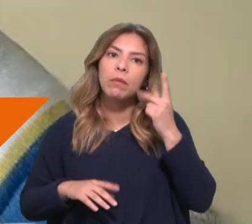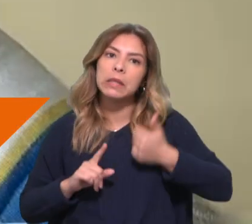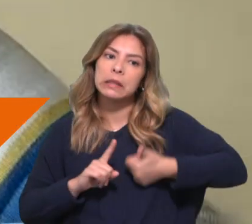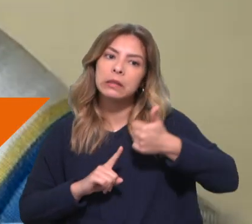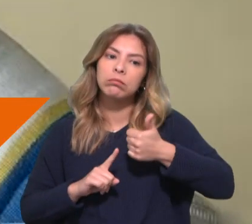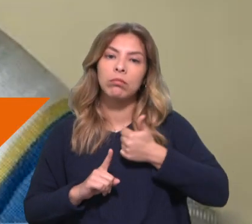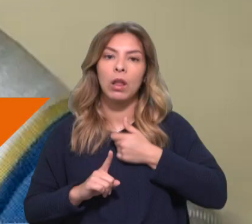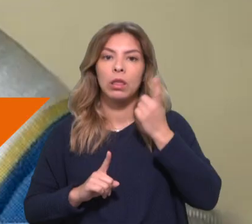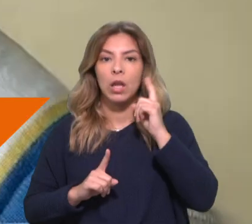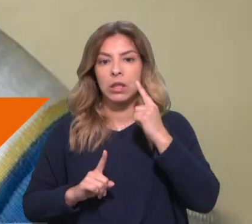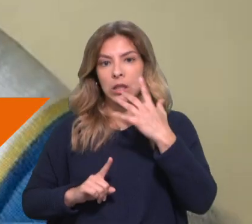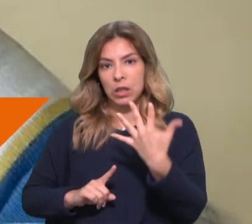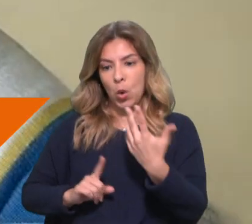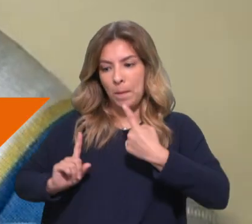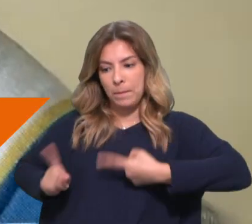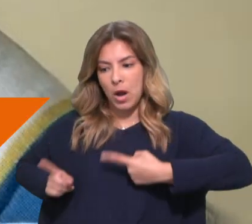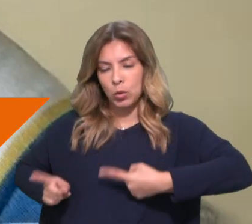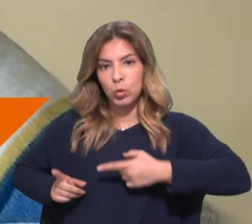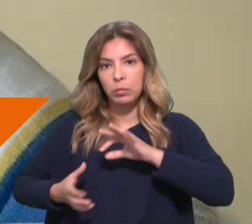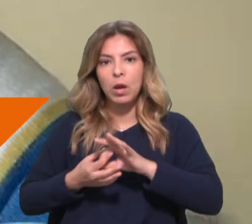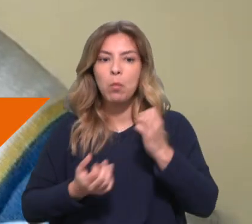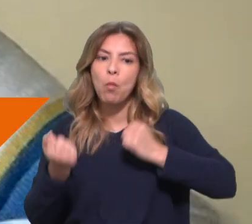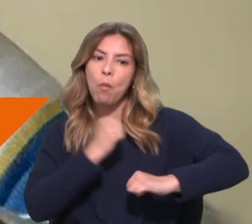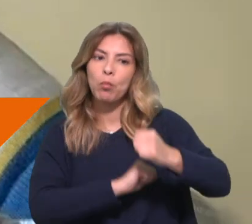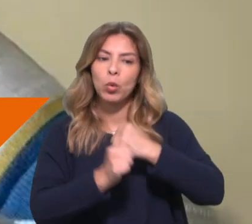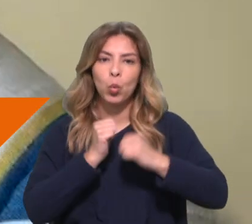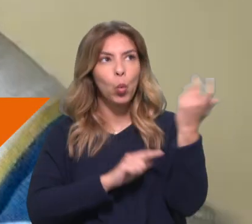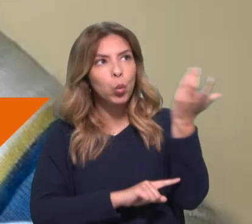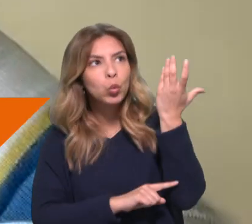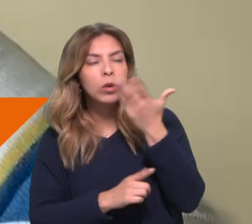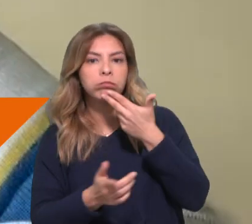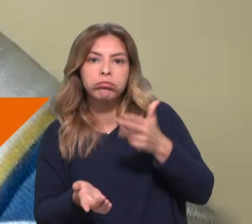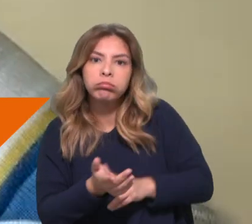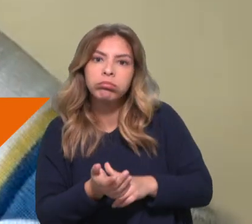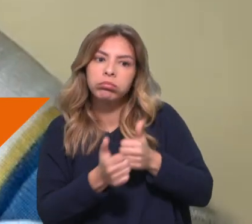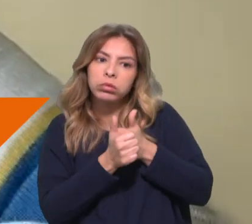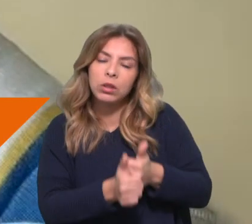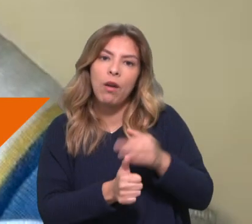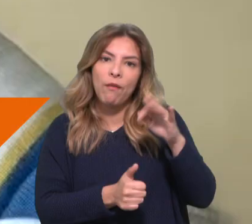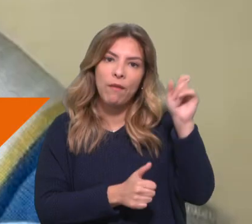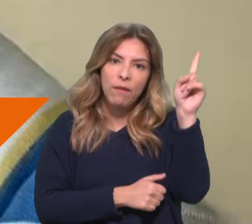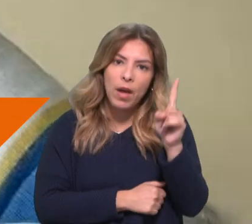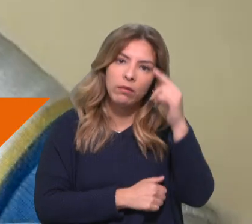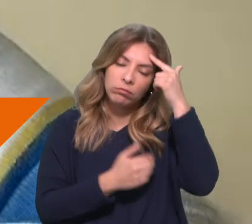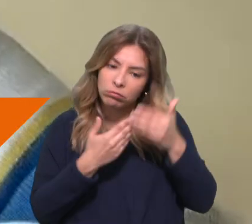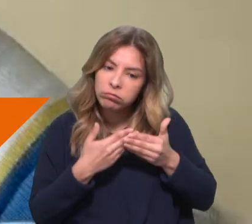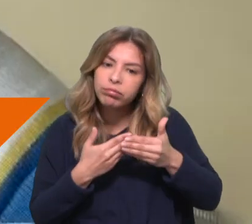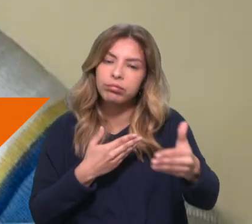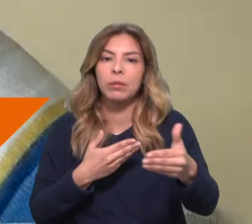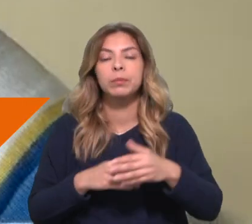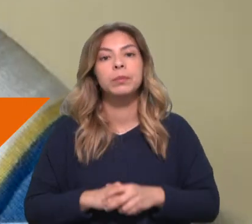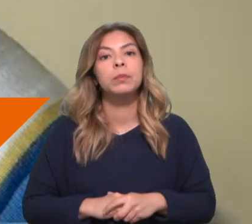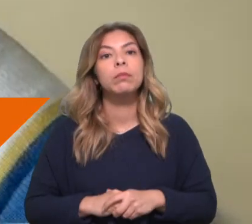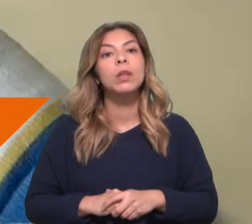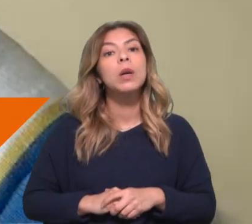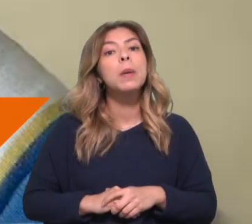março esta dinâmica cultural, esta dinâmica da Semana Santa, esta dinâmica de fé que nos é convidada a viver a partir da Semana Santa. Olhando